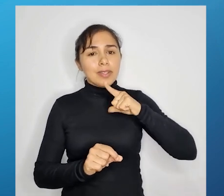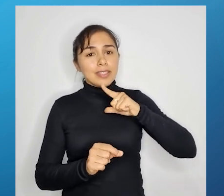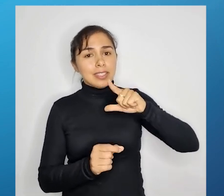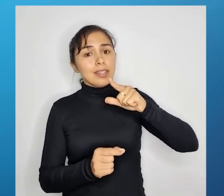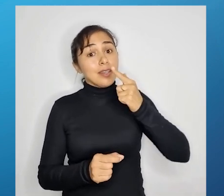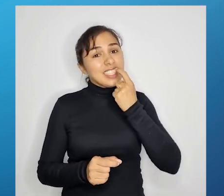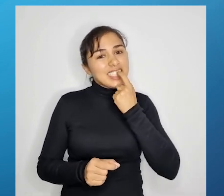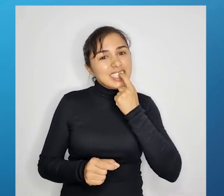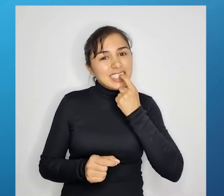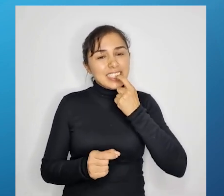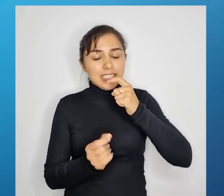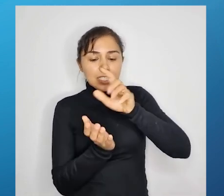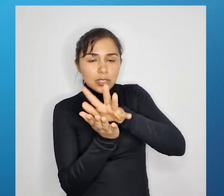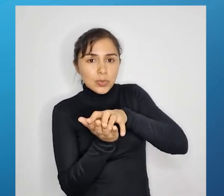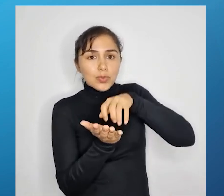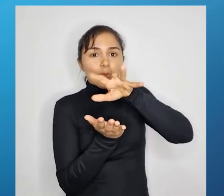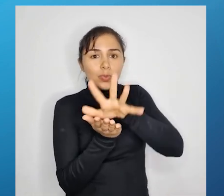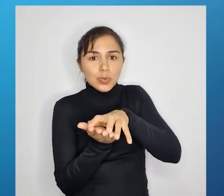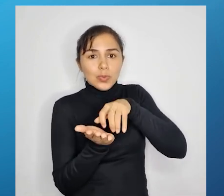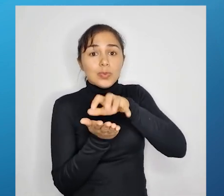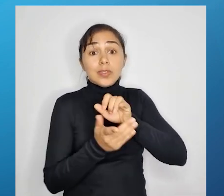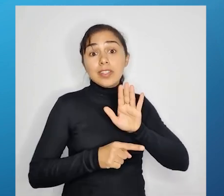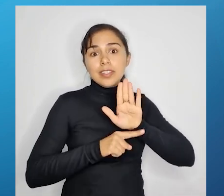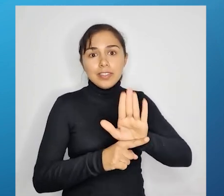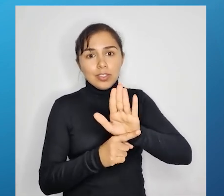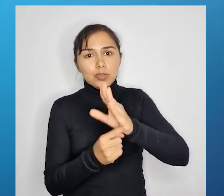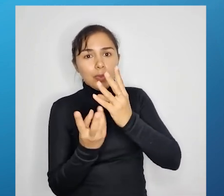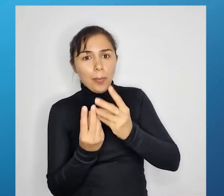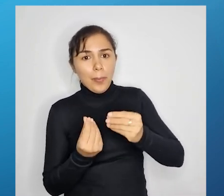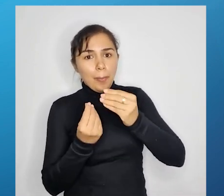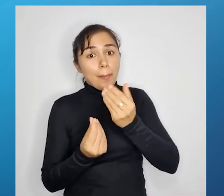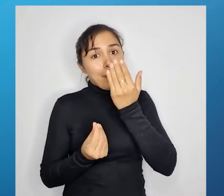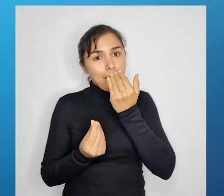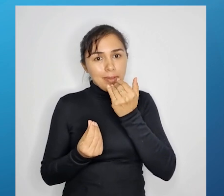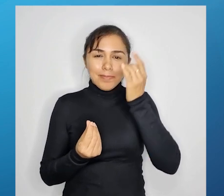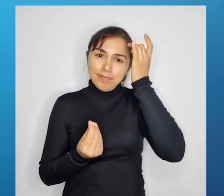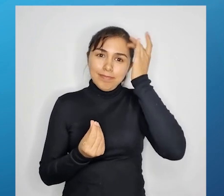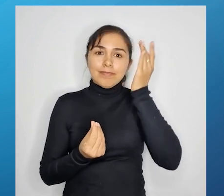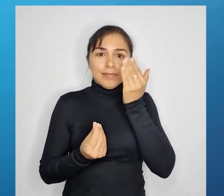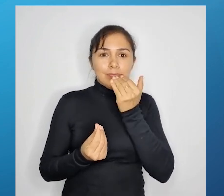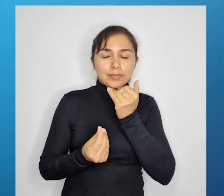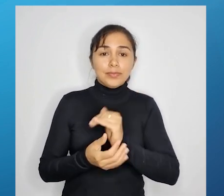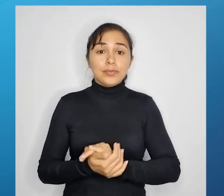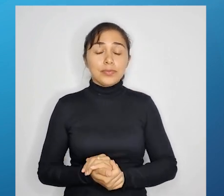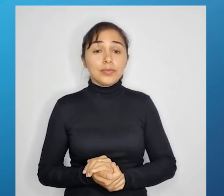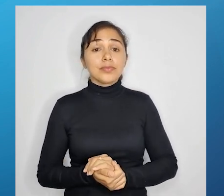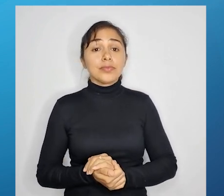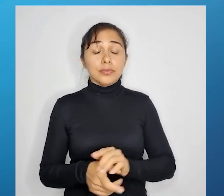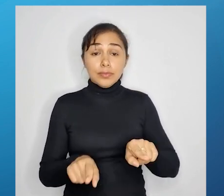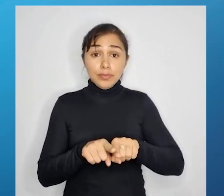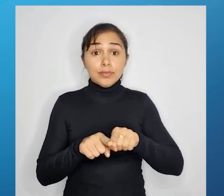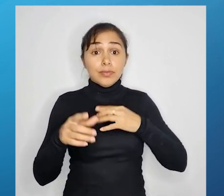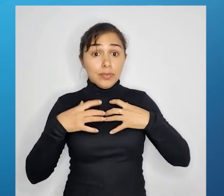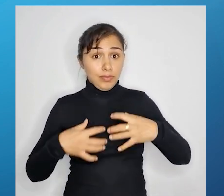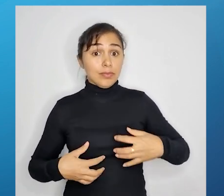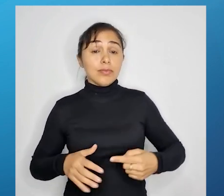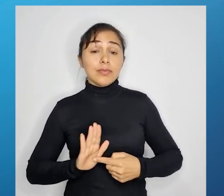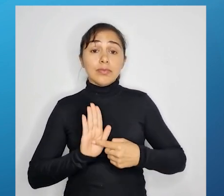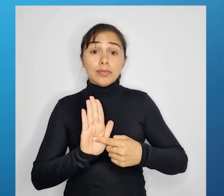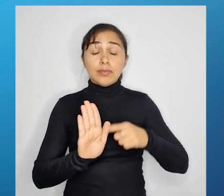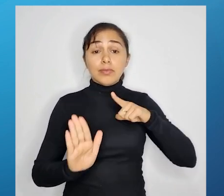servem para raspar o alimento, para facilitar a sua alimentação. Aqui na massa visceral, nós temos aqui como exemplo,